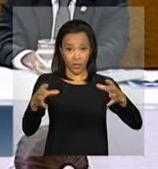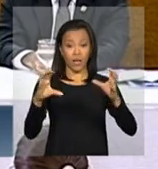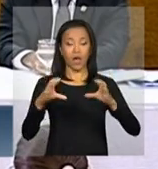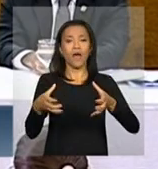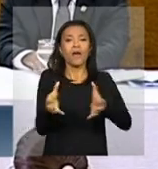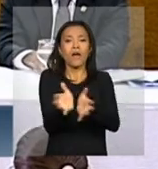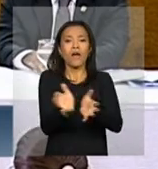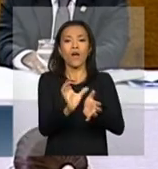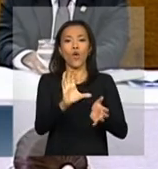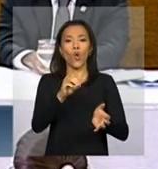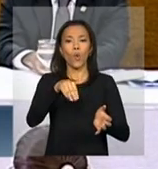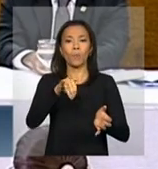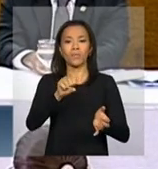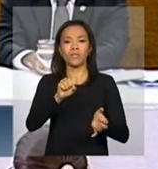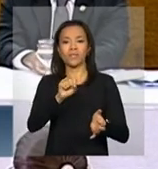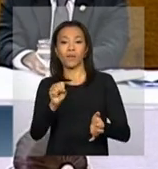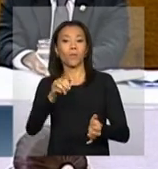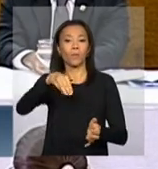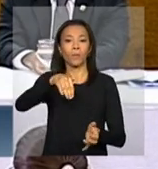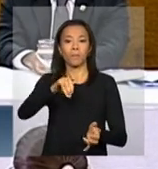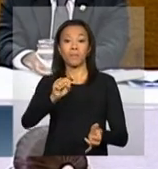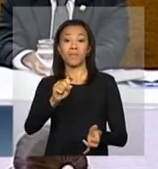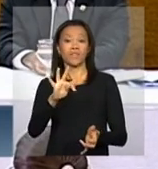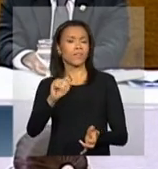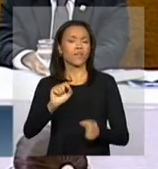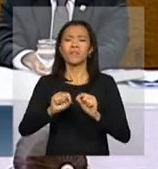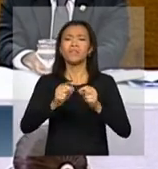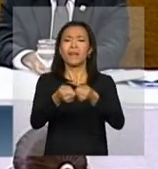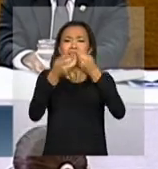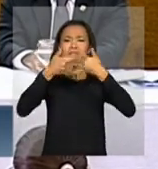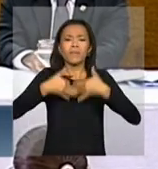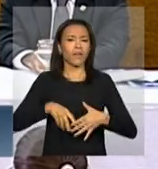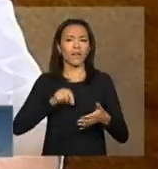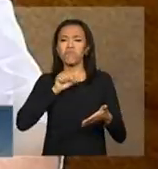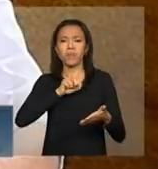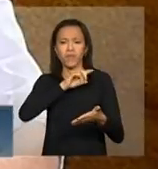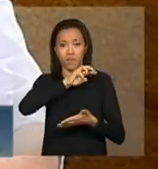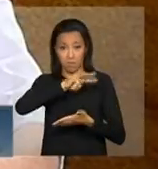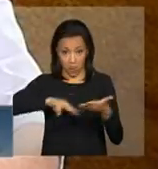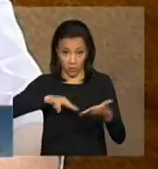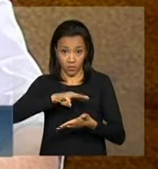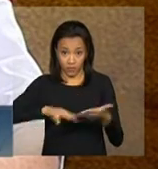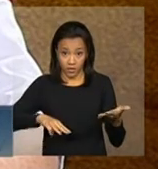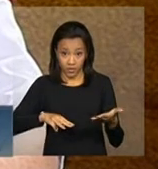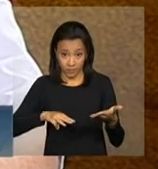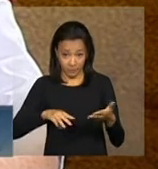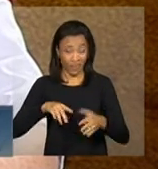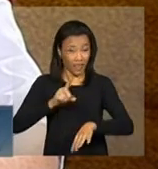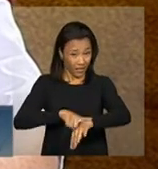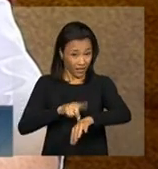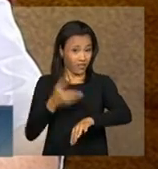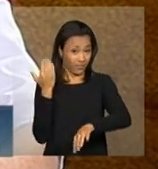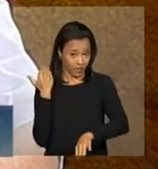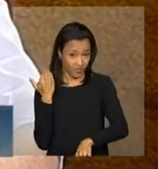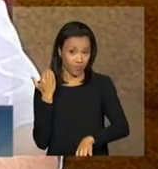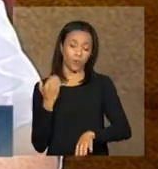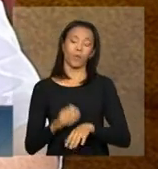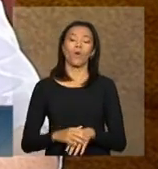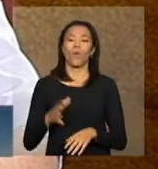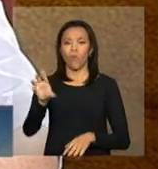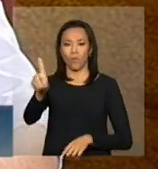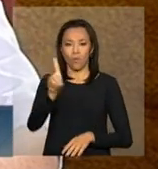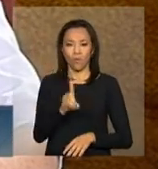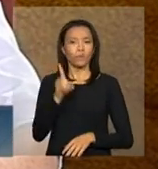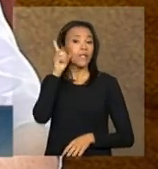para explicar essa metodologia. Né? Naquela ocasião, o deputado